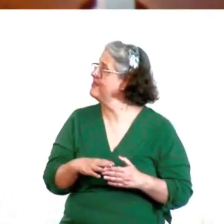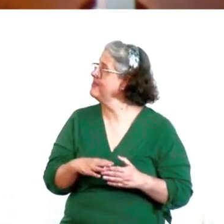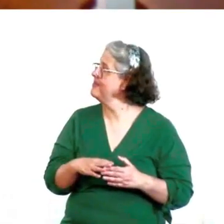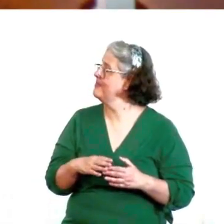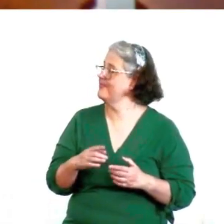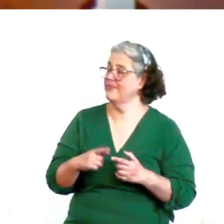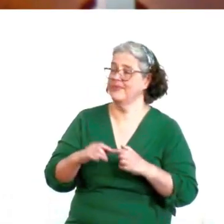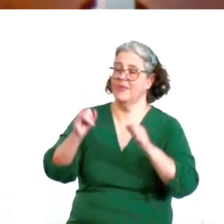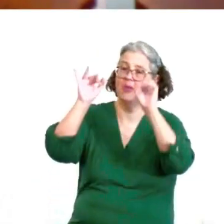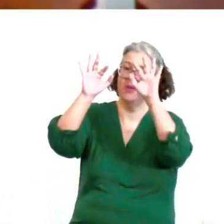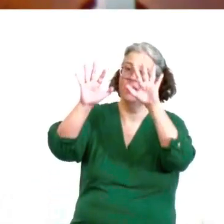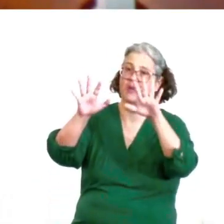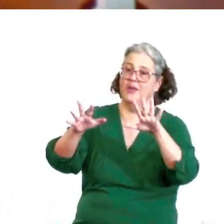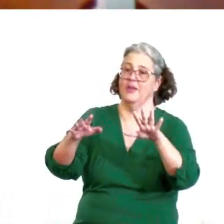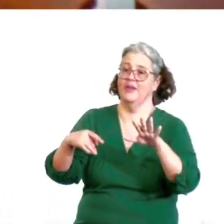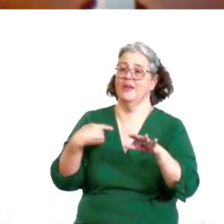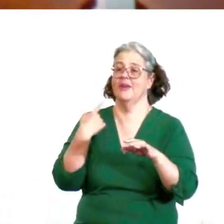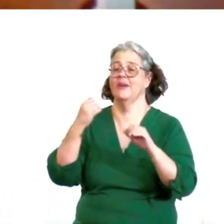bênção.